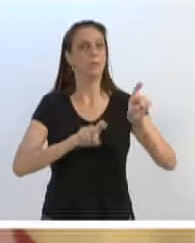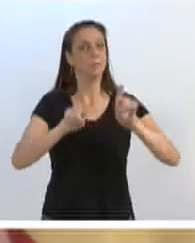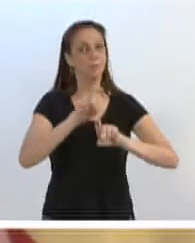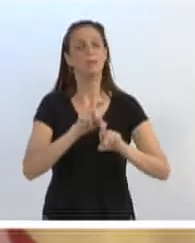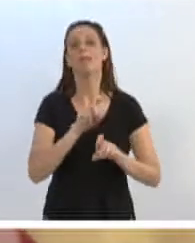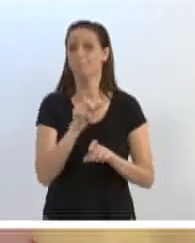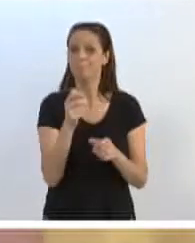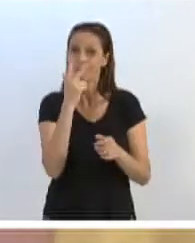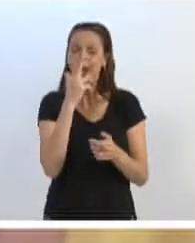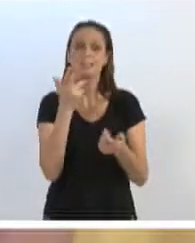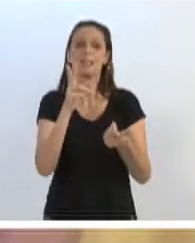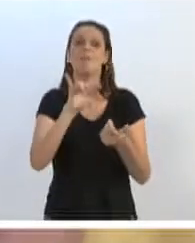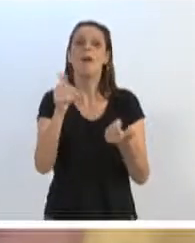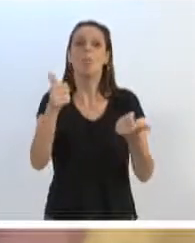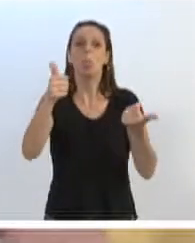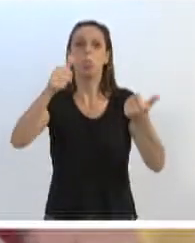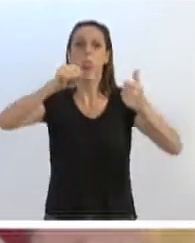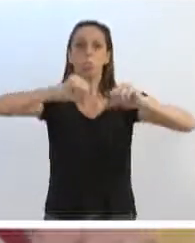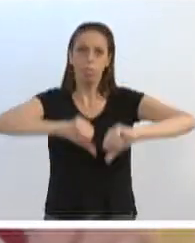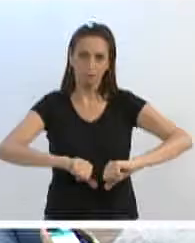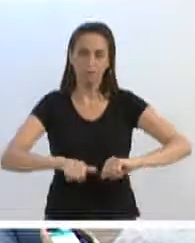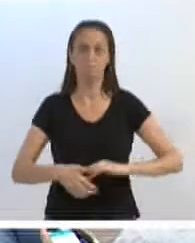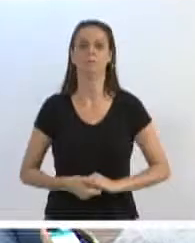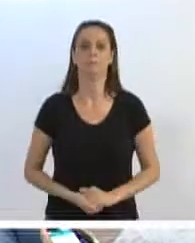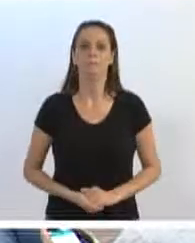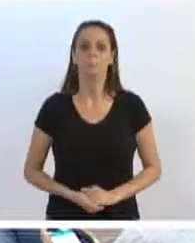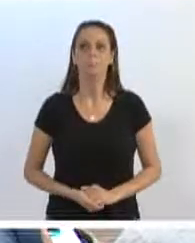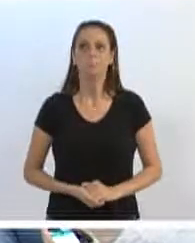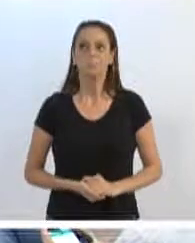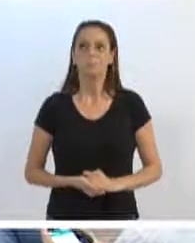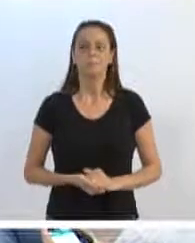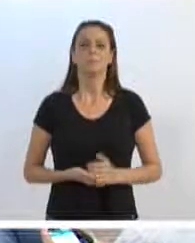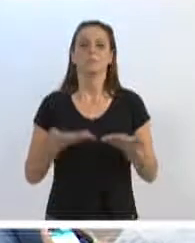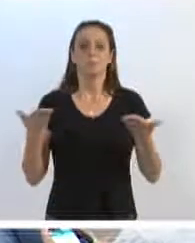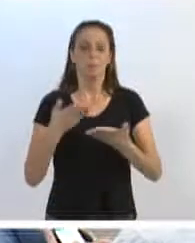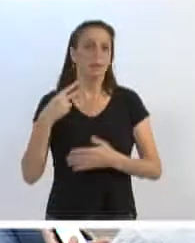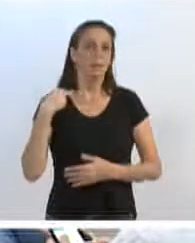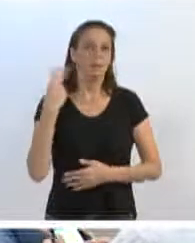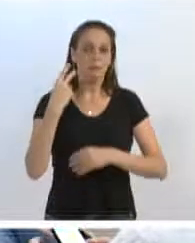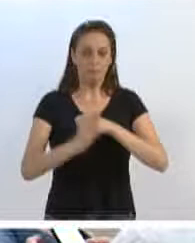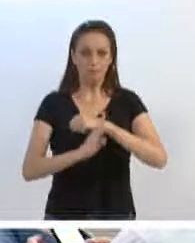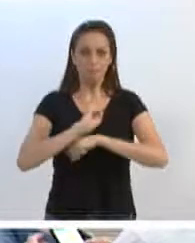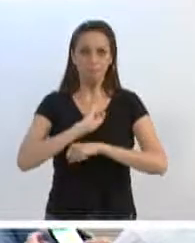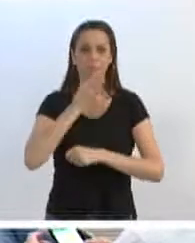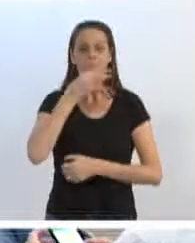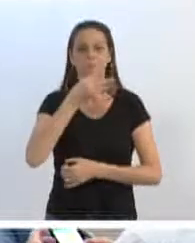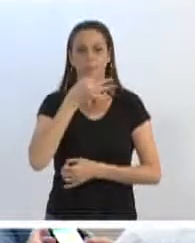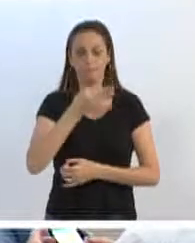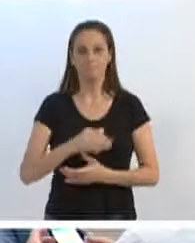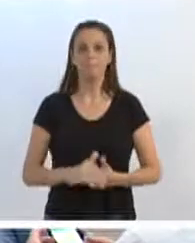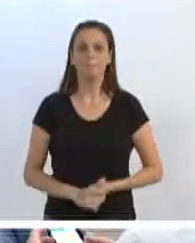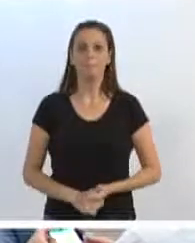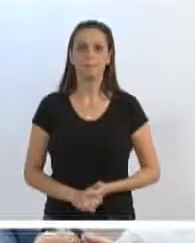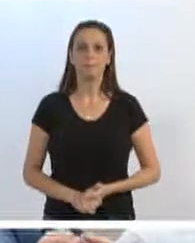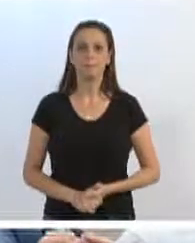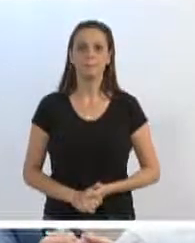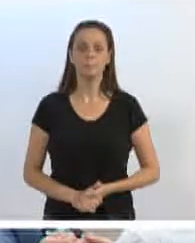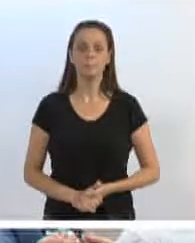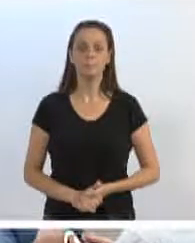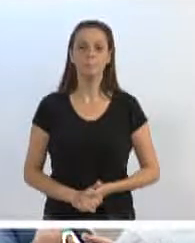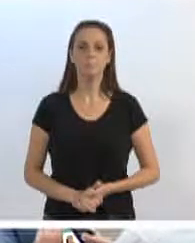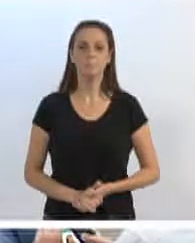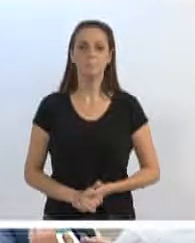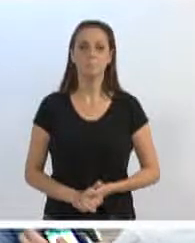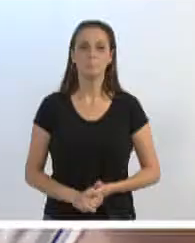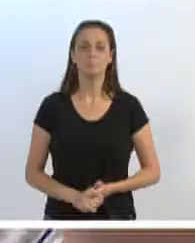com autorização do morador vereador zeca e já lhe concedendo mais um minuto depois por vossa excelência ter na sua parte obrigado é